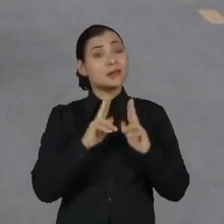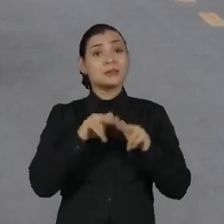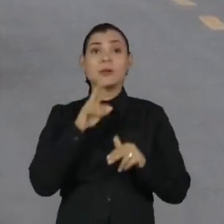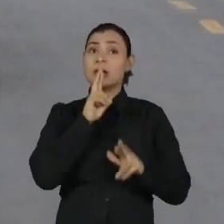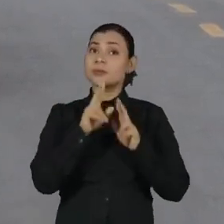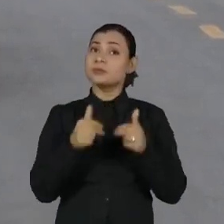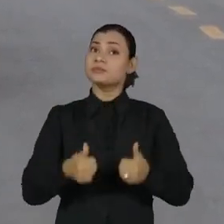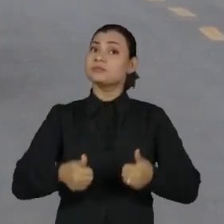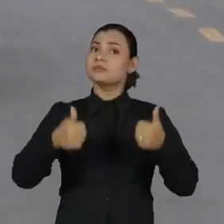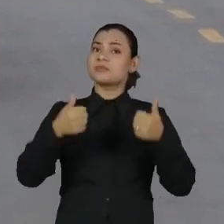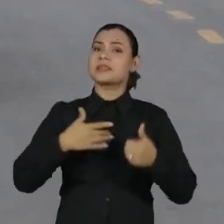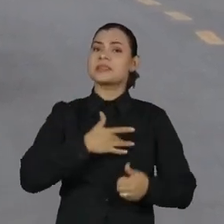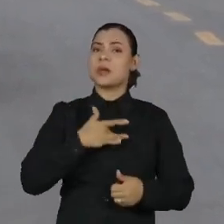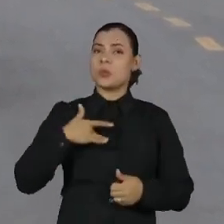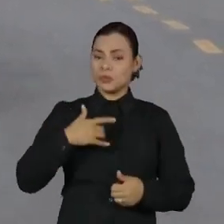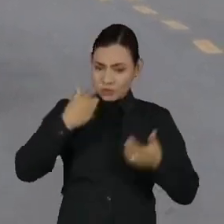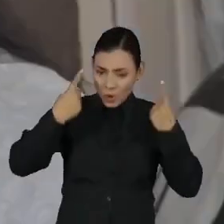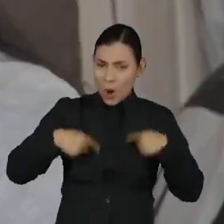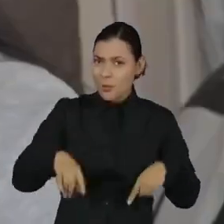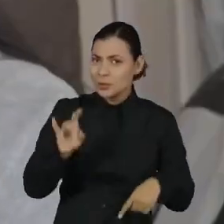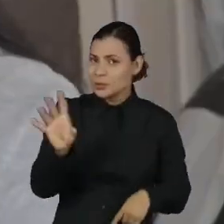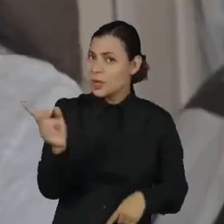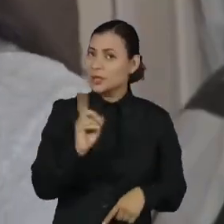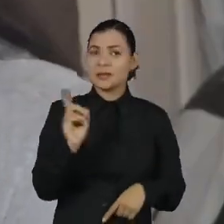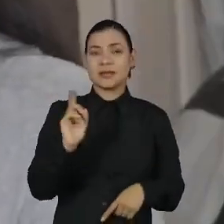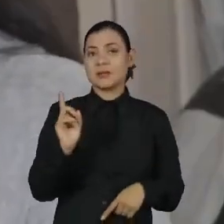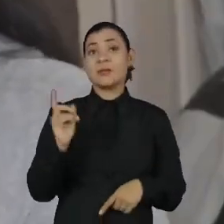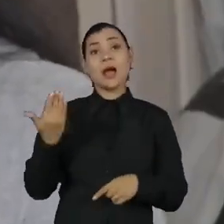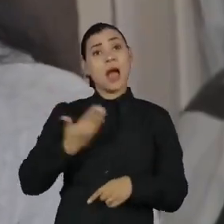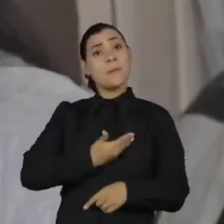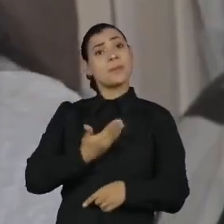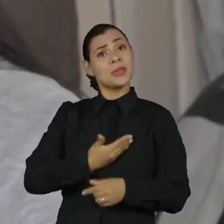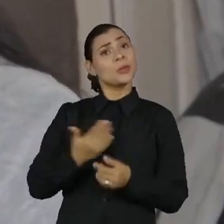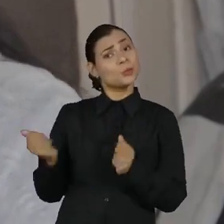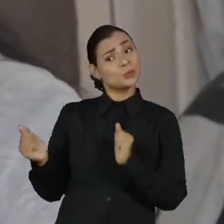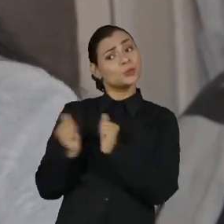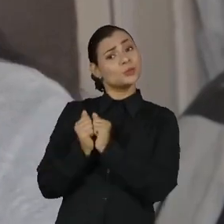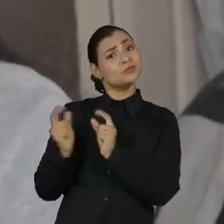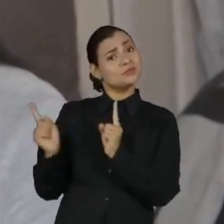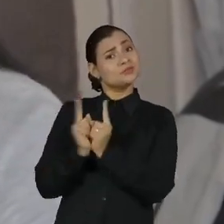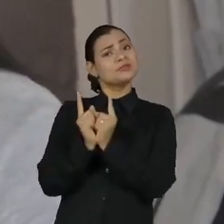resultados para além da saúde física. Somos muito amigos, né? Então,